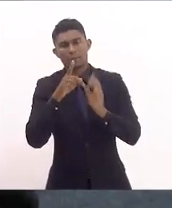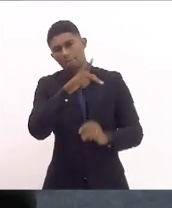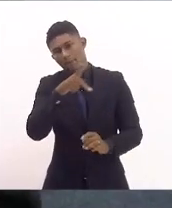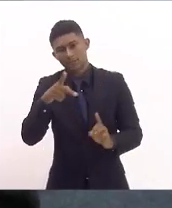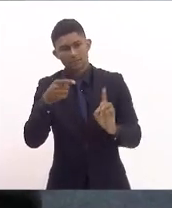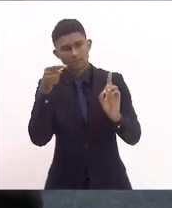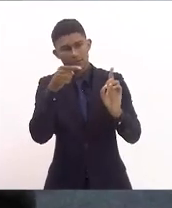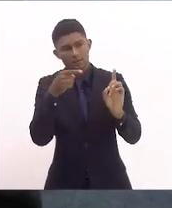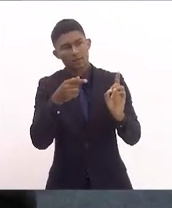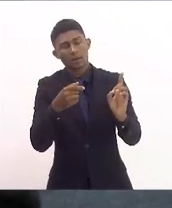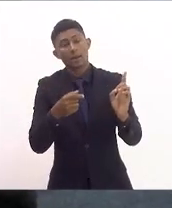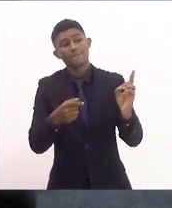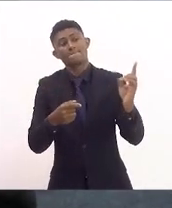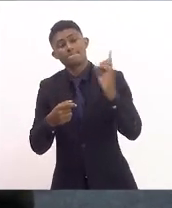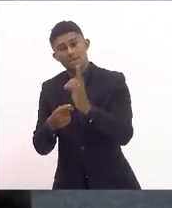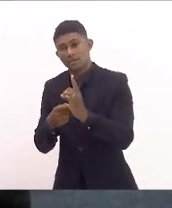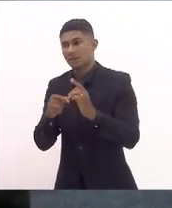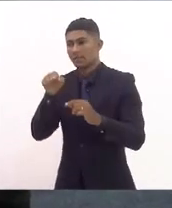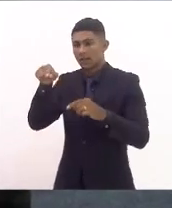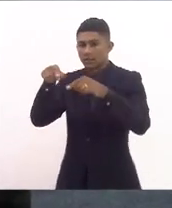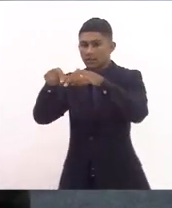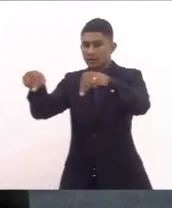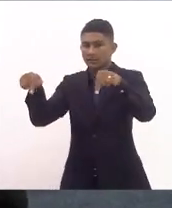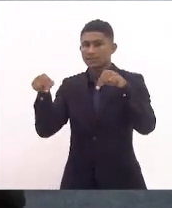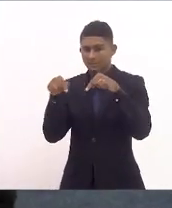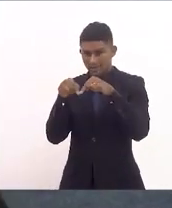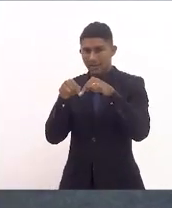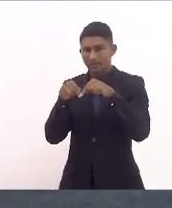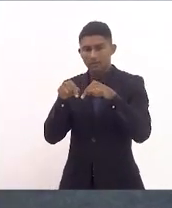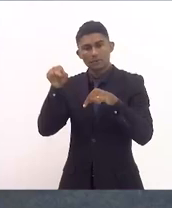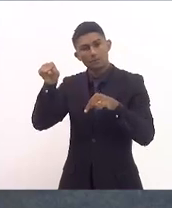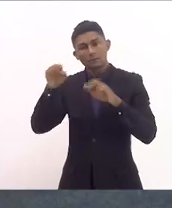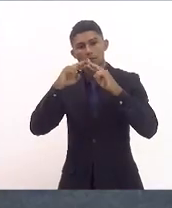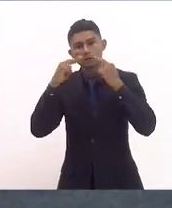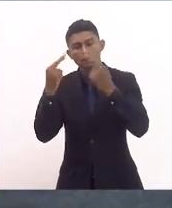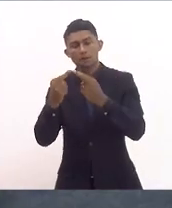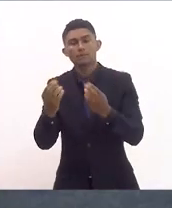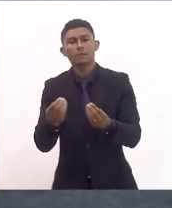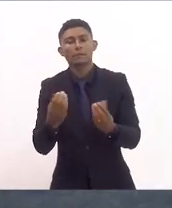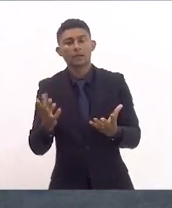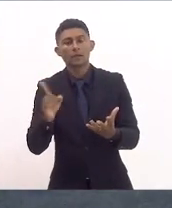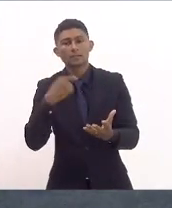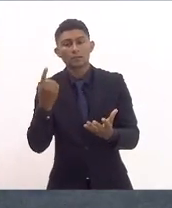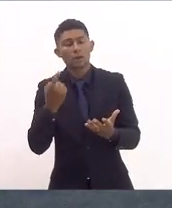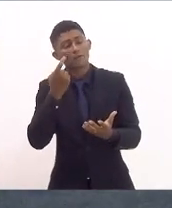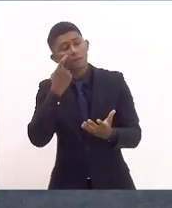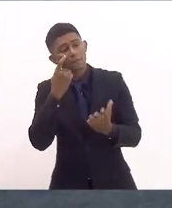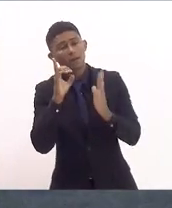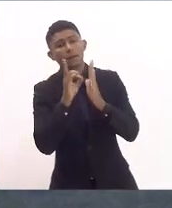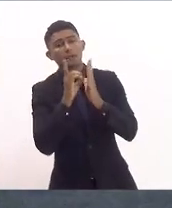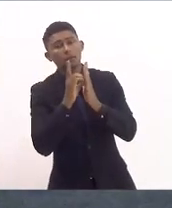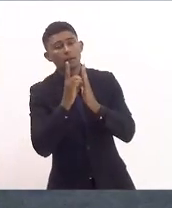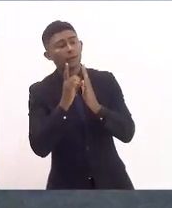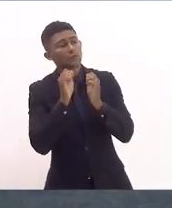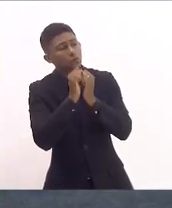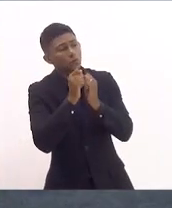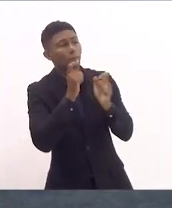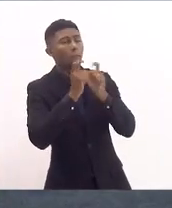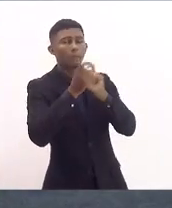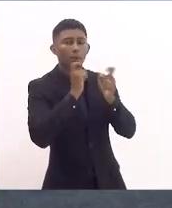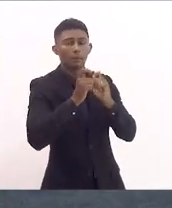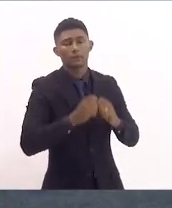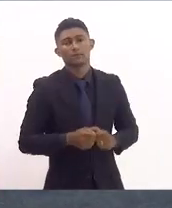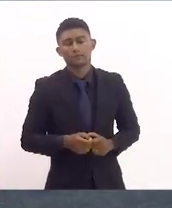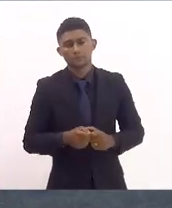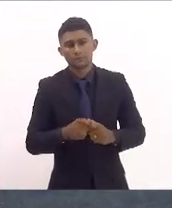escutar ali dentro daquela salinha para que a gente trabalha em conjunto com Detran nós já